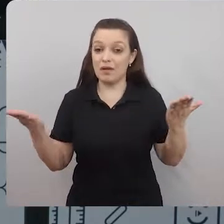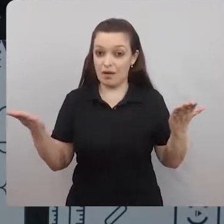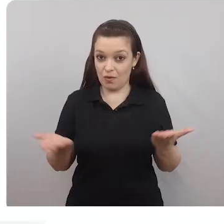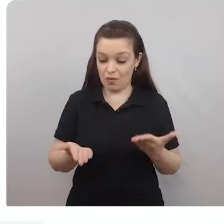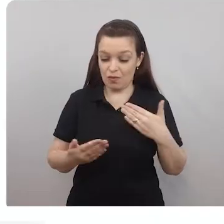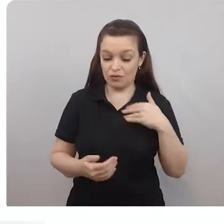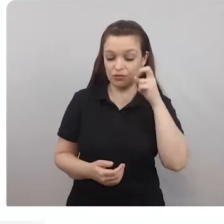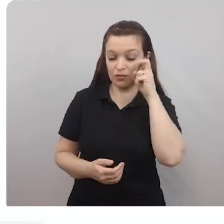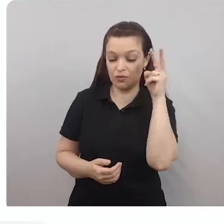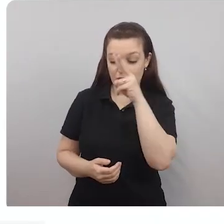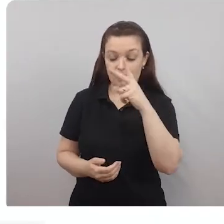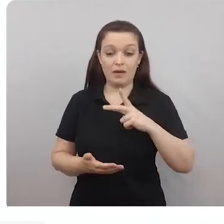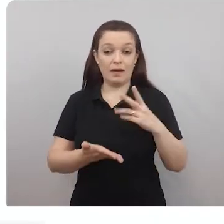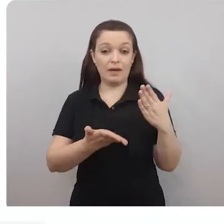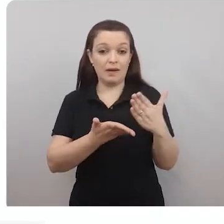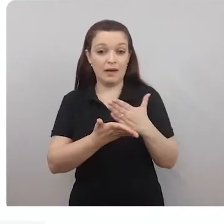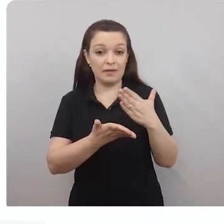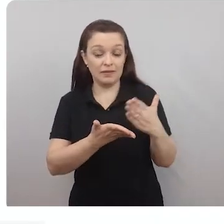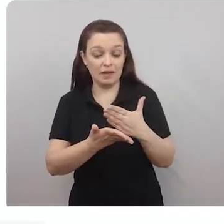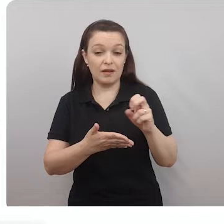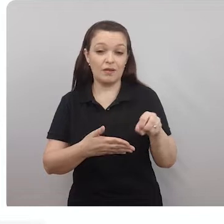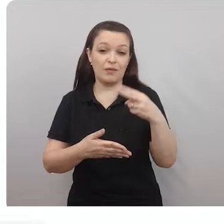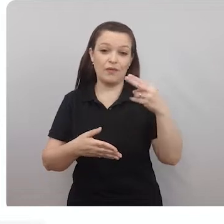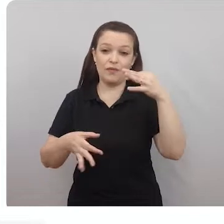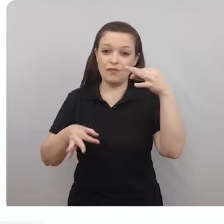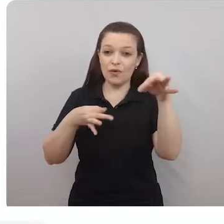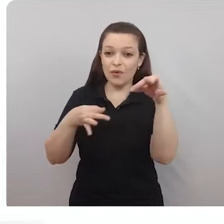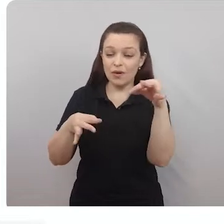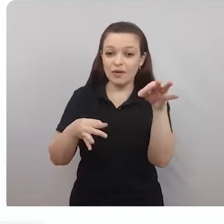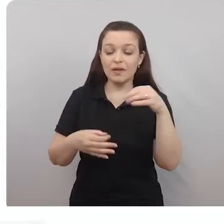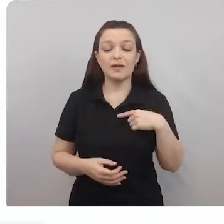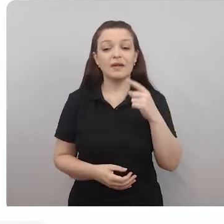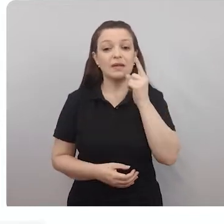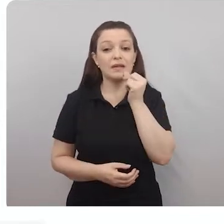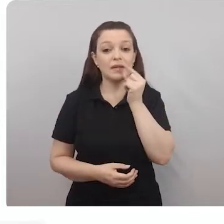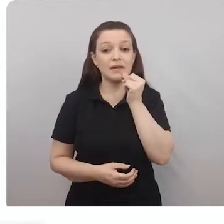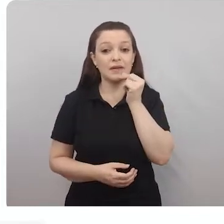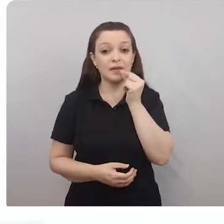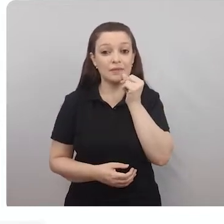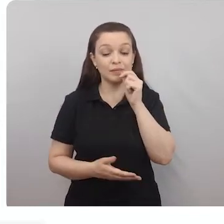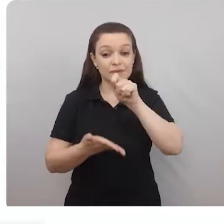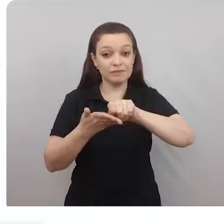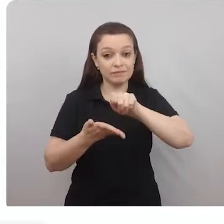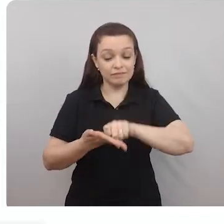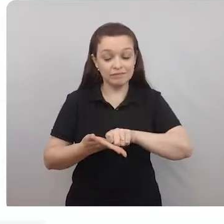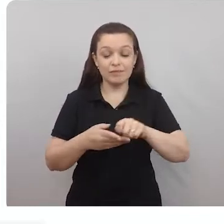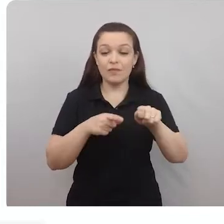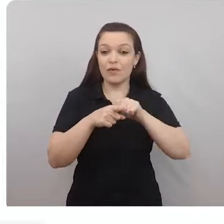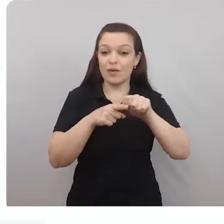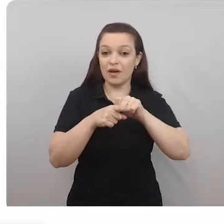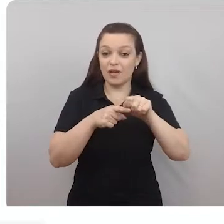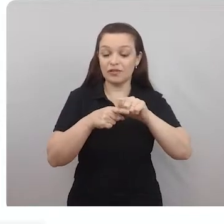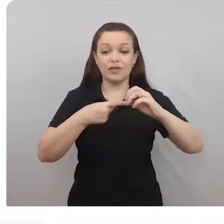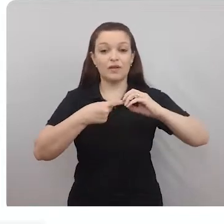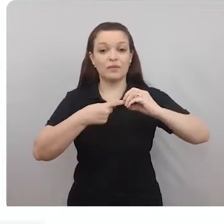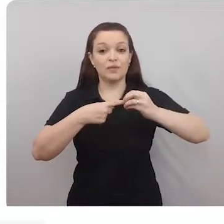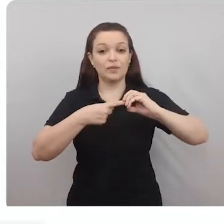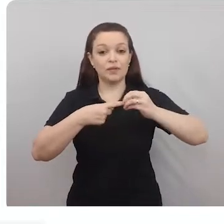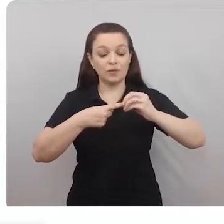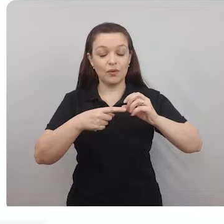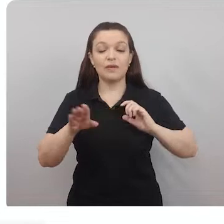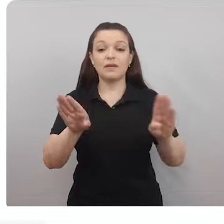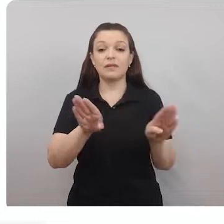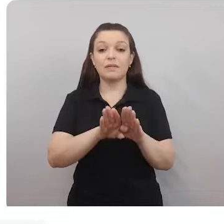do caderno ou folha, o lápis preto, a borracha, o apontador e